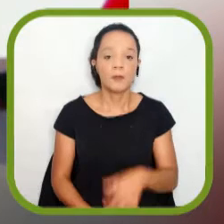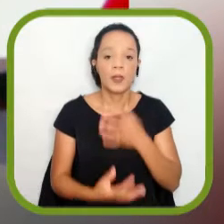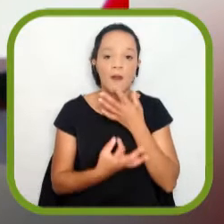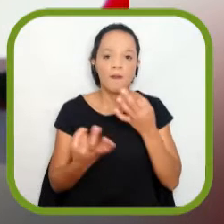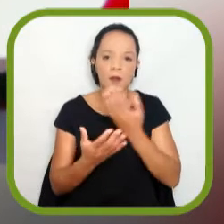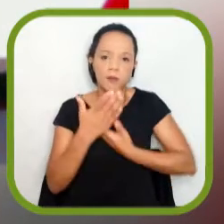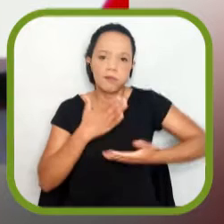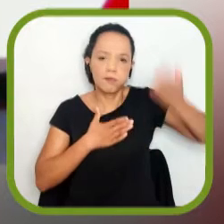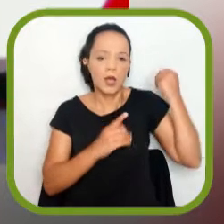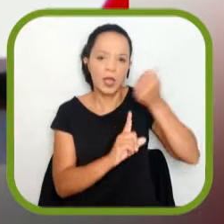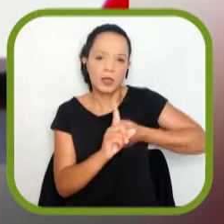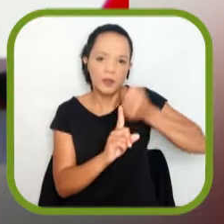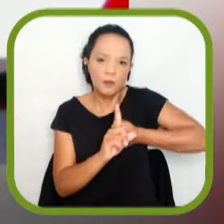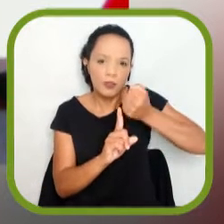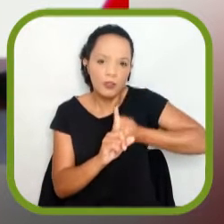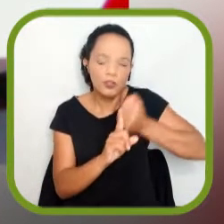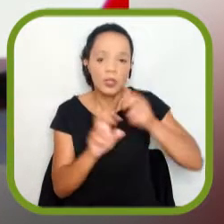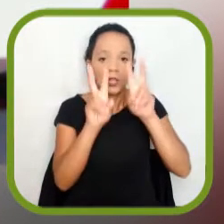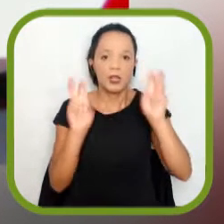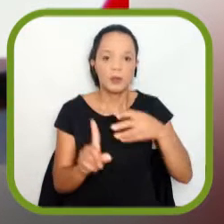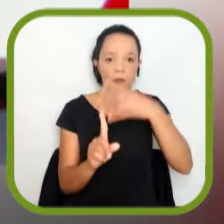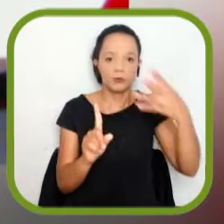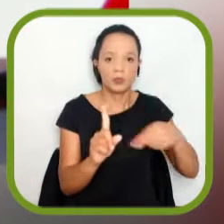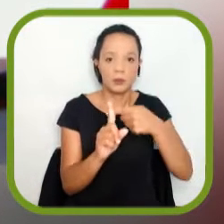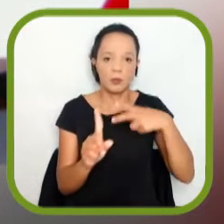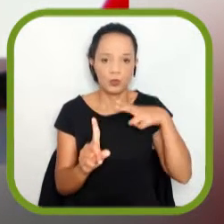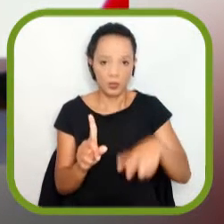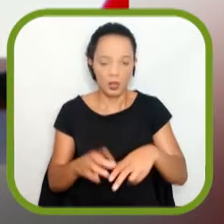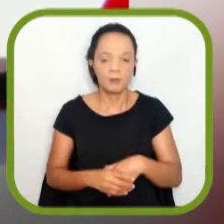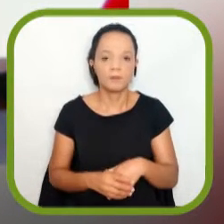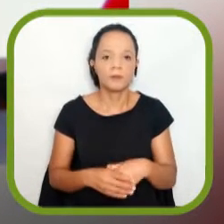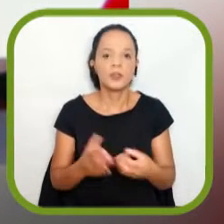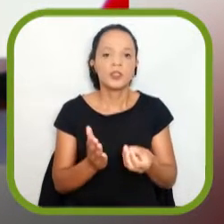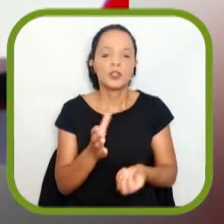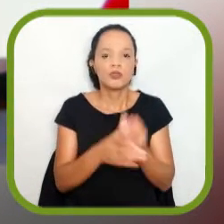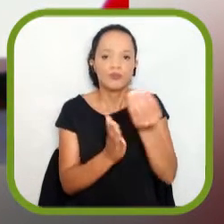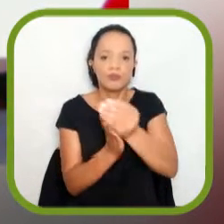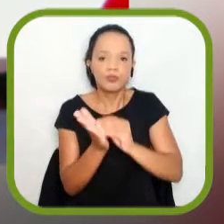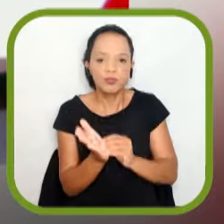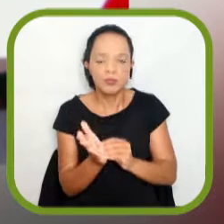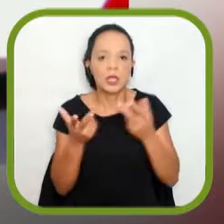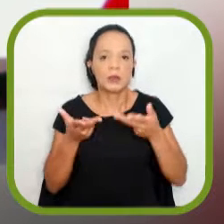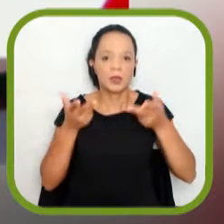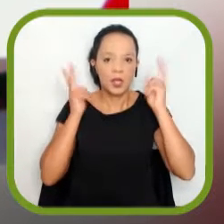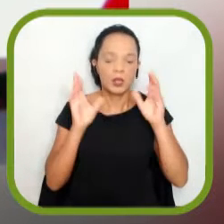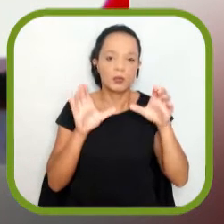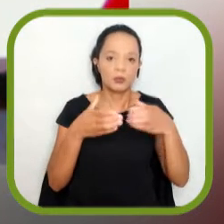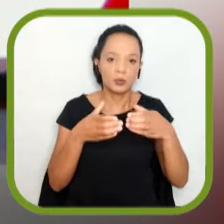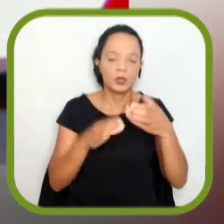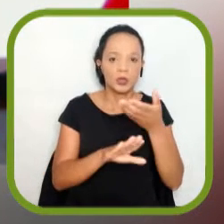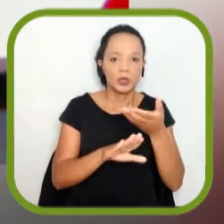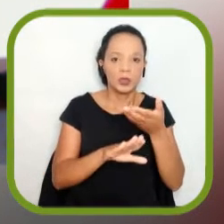É considerado o mais antigo ativista da causa LGBT em Portugal. Foi o autor do Manifesto de Liberdade para as